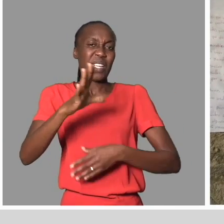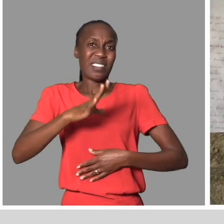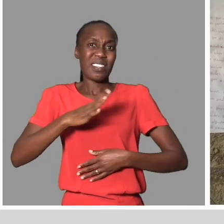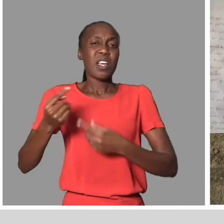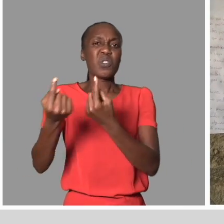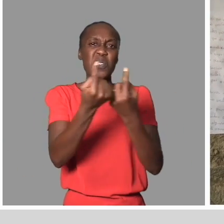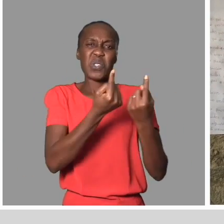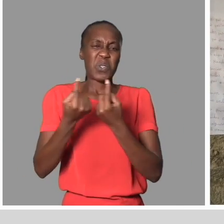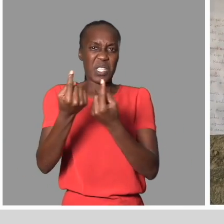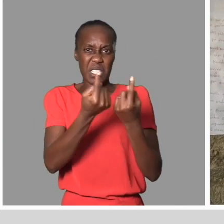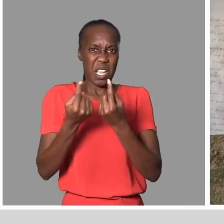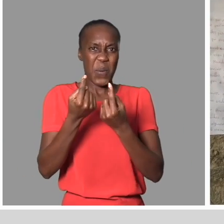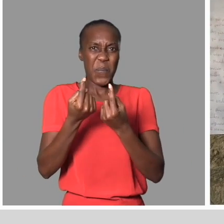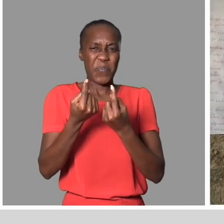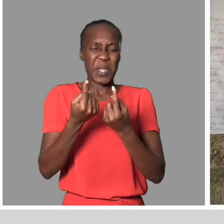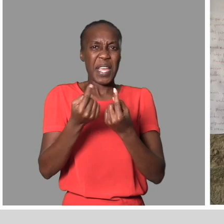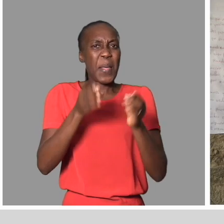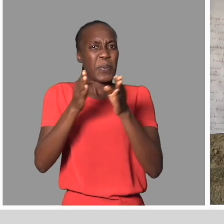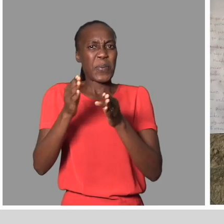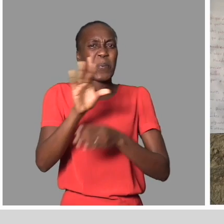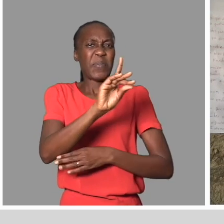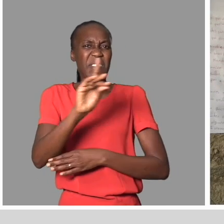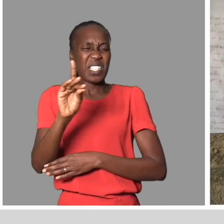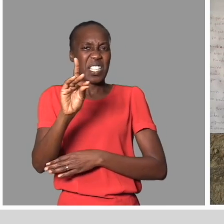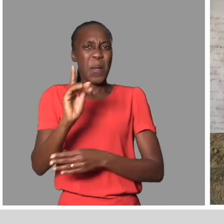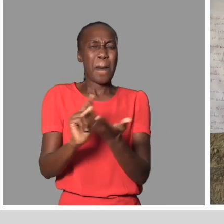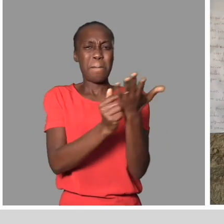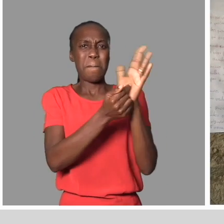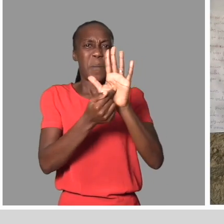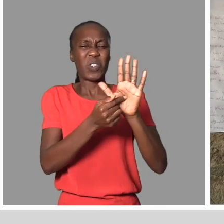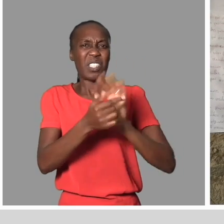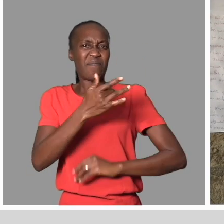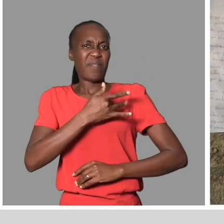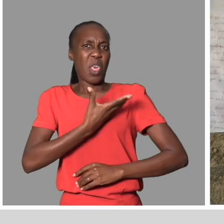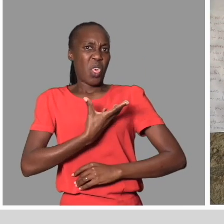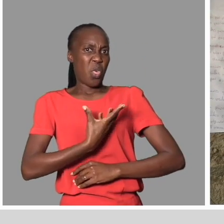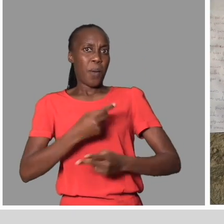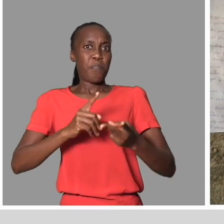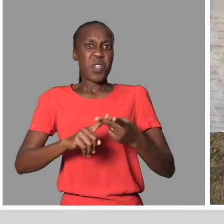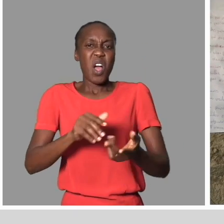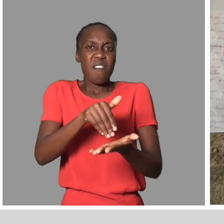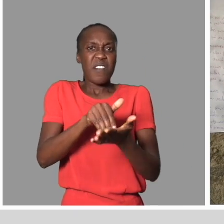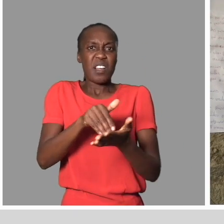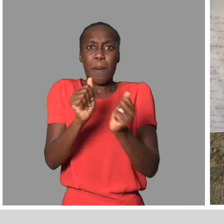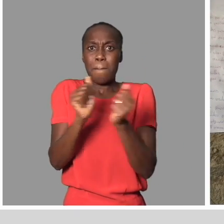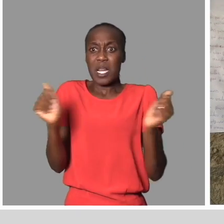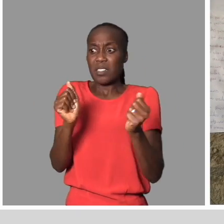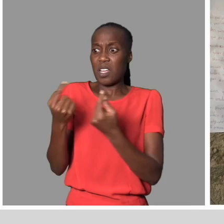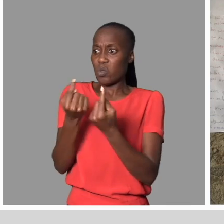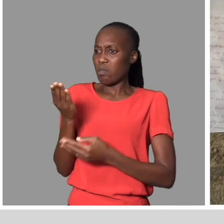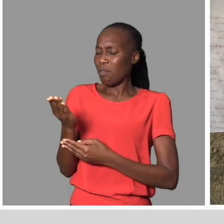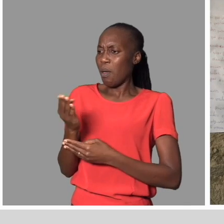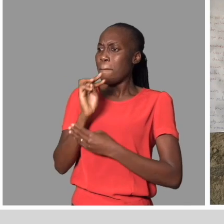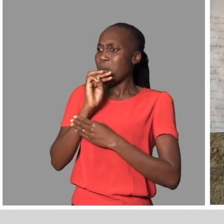passam por essas circunstâncias, demonstram um abate, demonstram um fracasso, mas que era uma